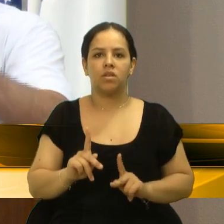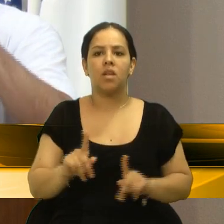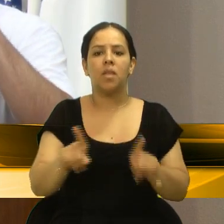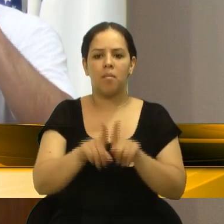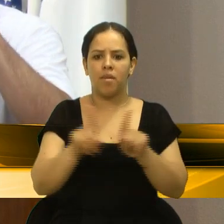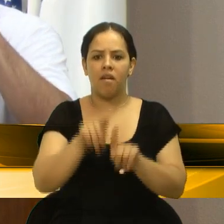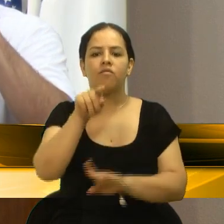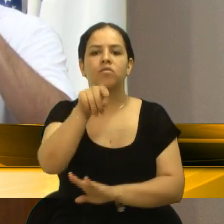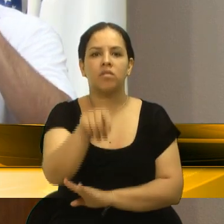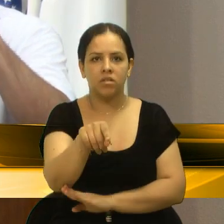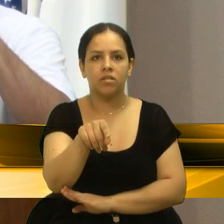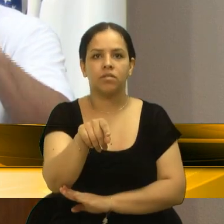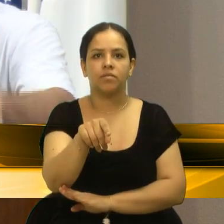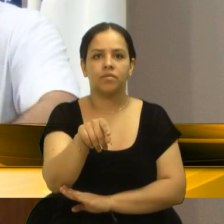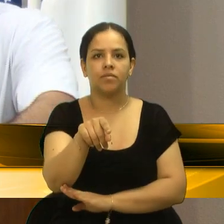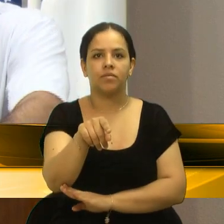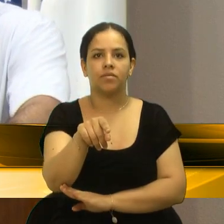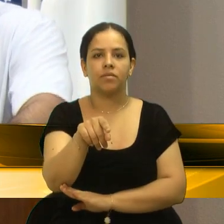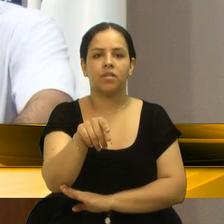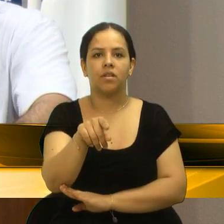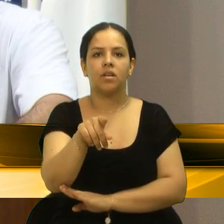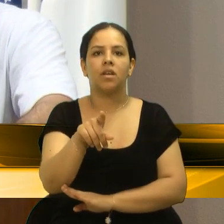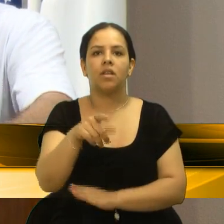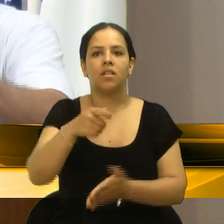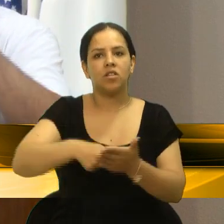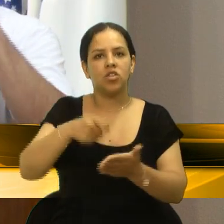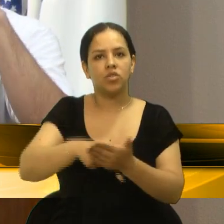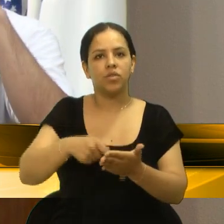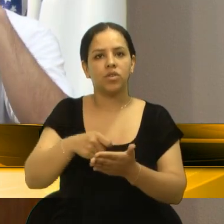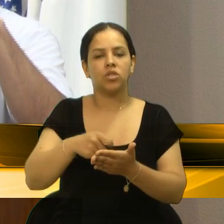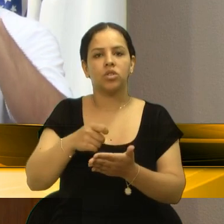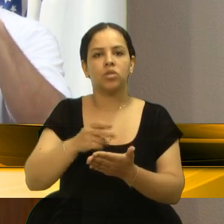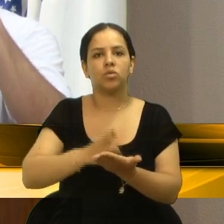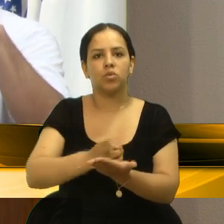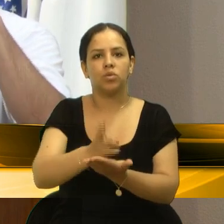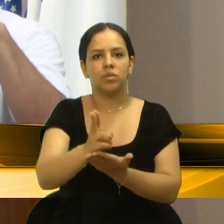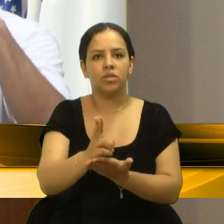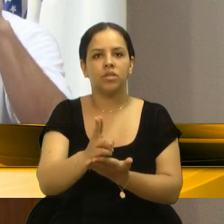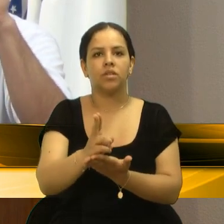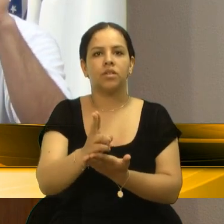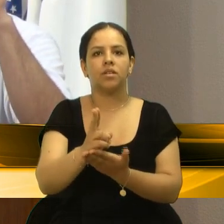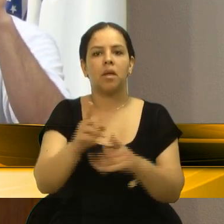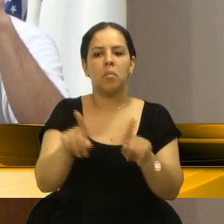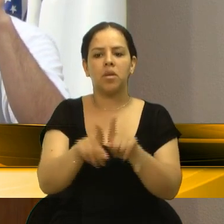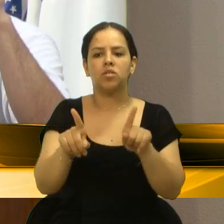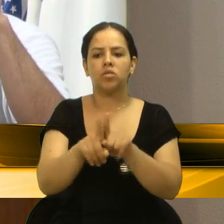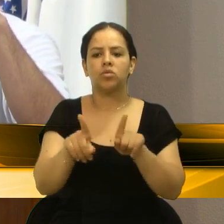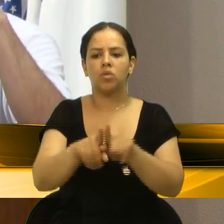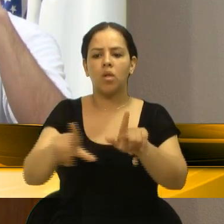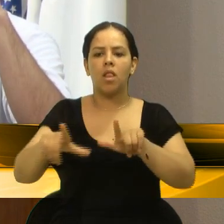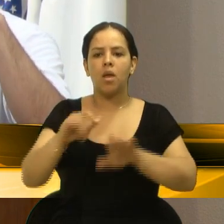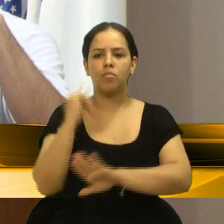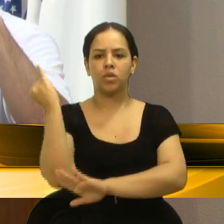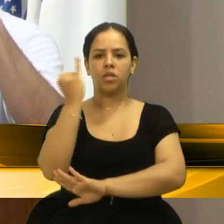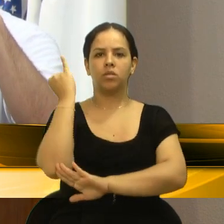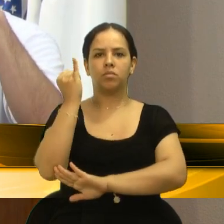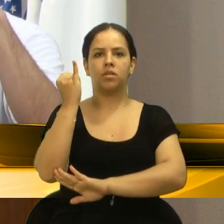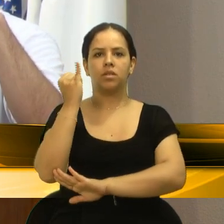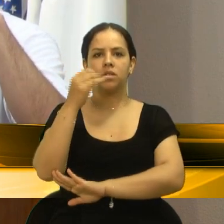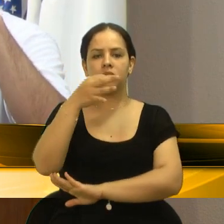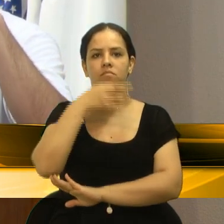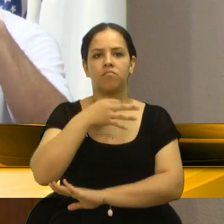pela tentativa de não continuidade e tentativa de destruição de instituições importantes para os caxienses, como a Codeca,